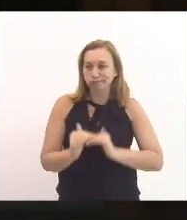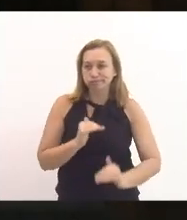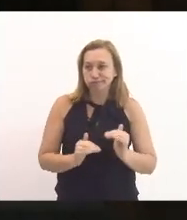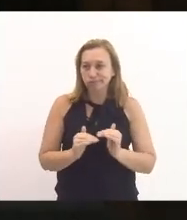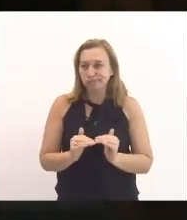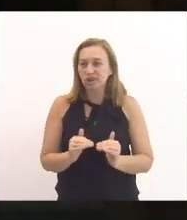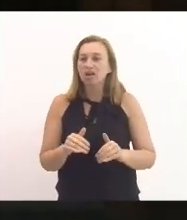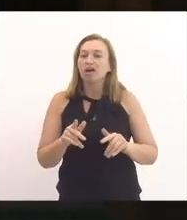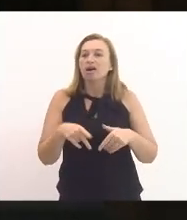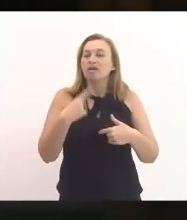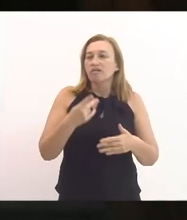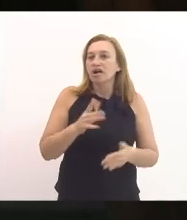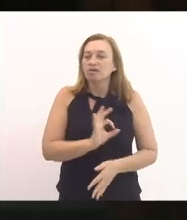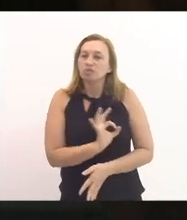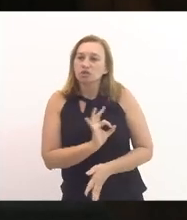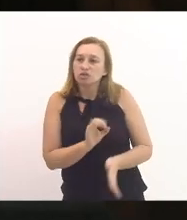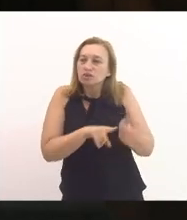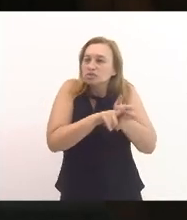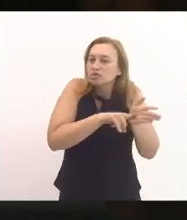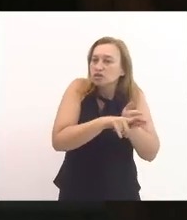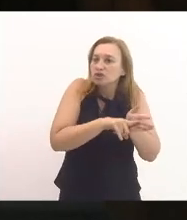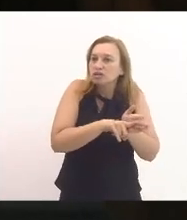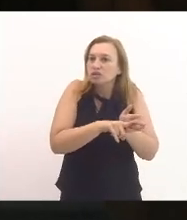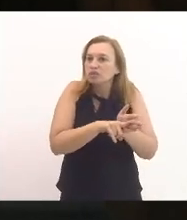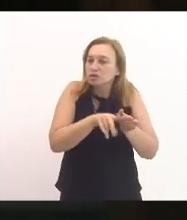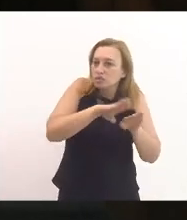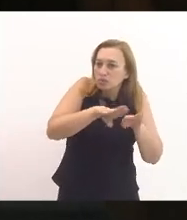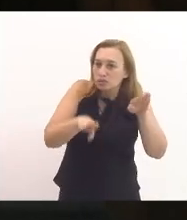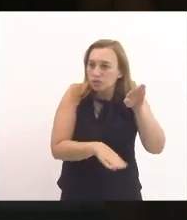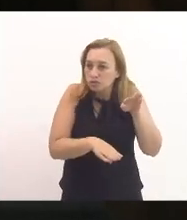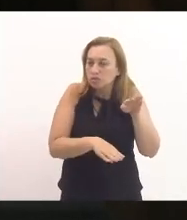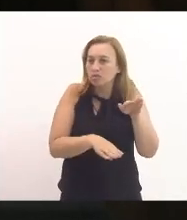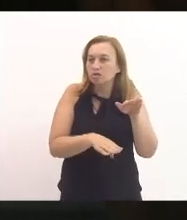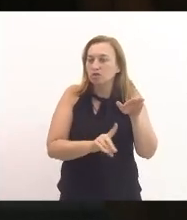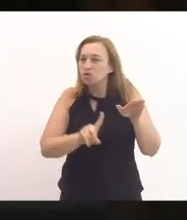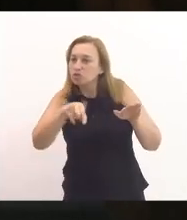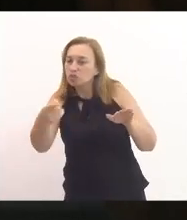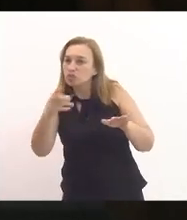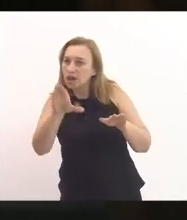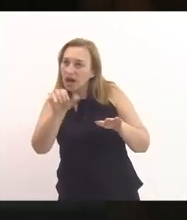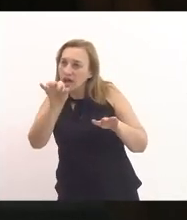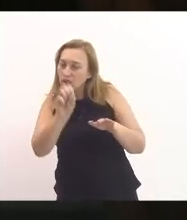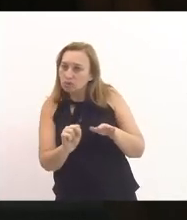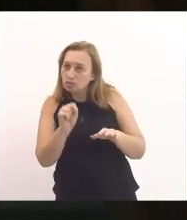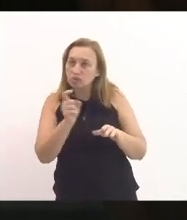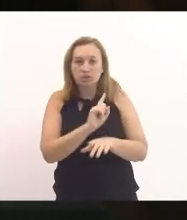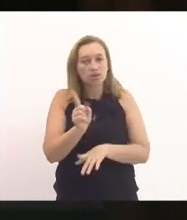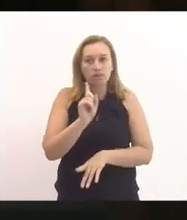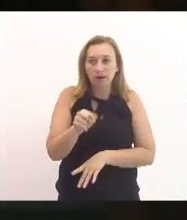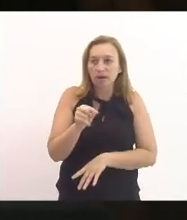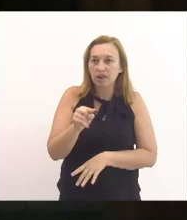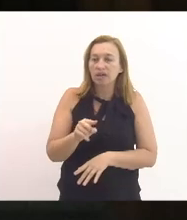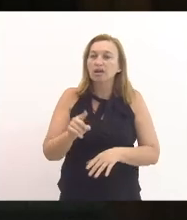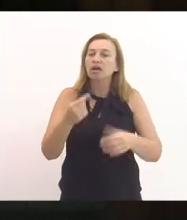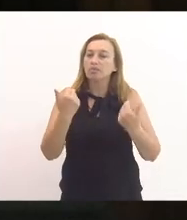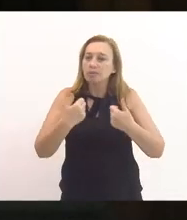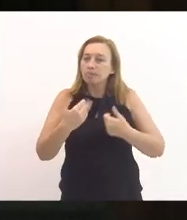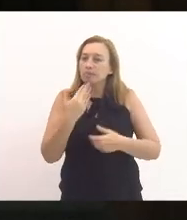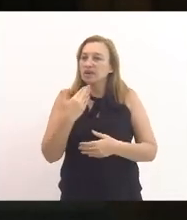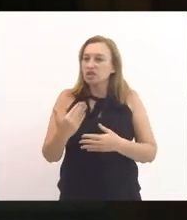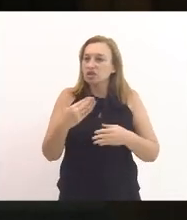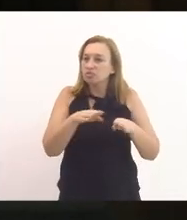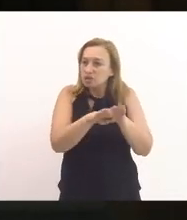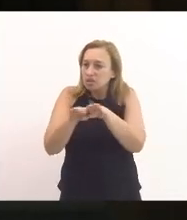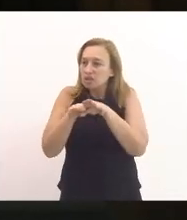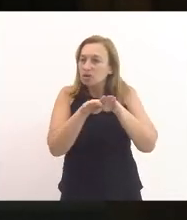trata o investigador policial como subordinados e mais cargos o que não ocorre na prática o que a gente propõe que seja Unificado esses